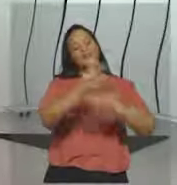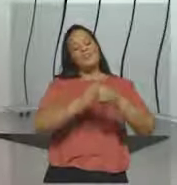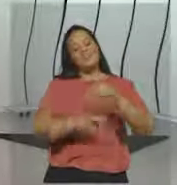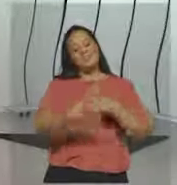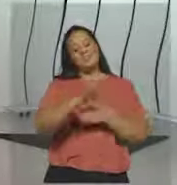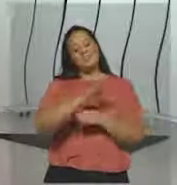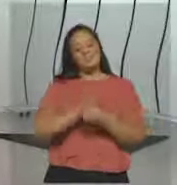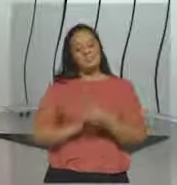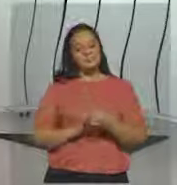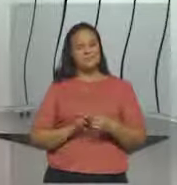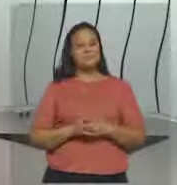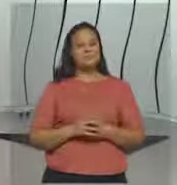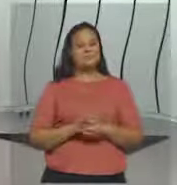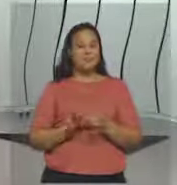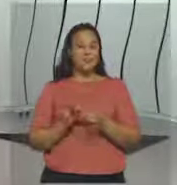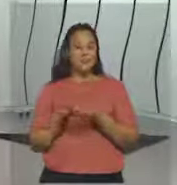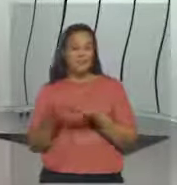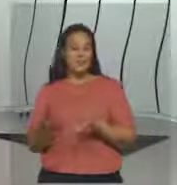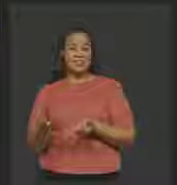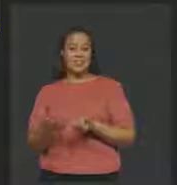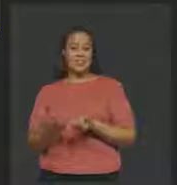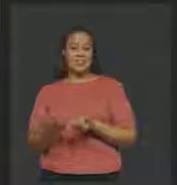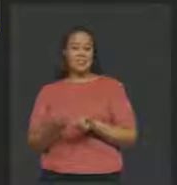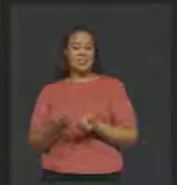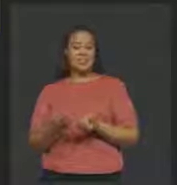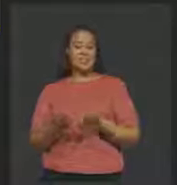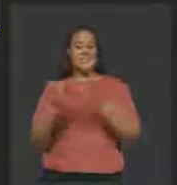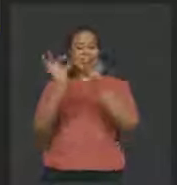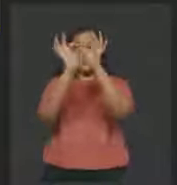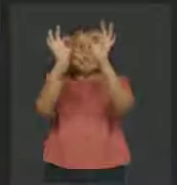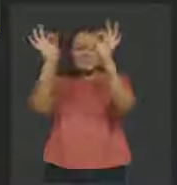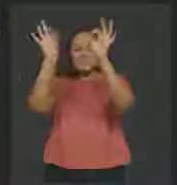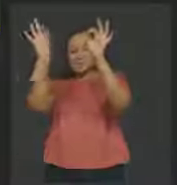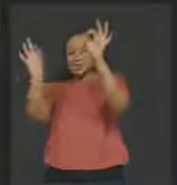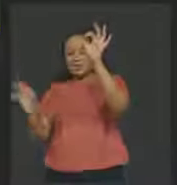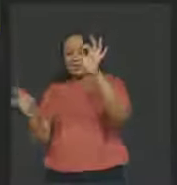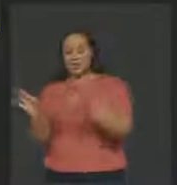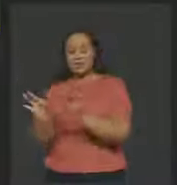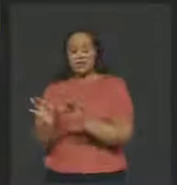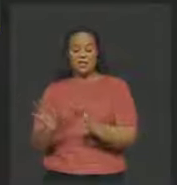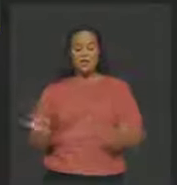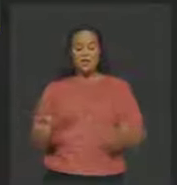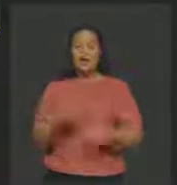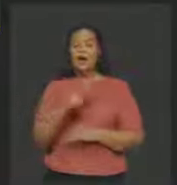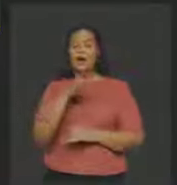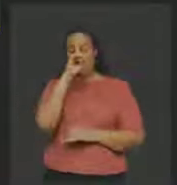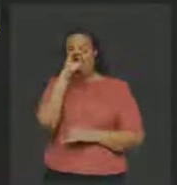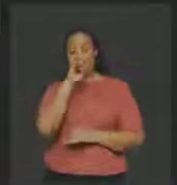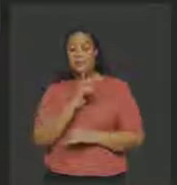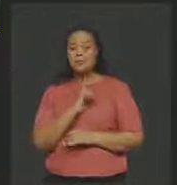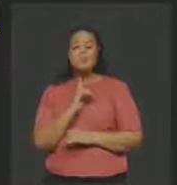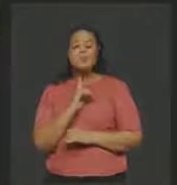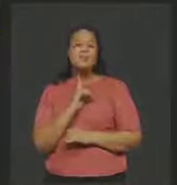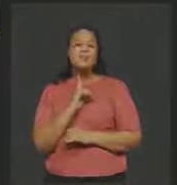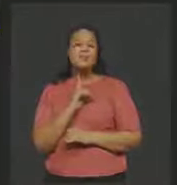detalhe. Aqui de amarelo, nas setas amarelas aqui, ó, deixa eu marcar a pontinha das setas.